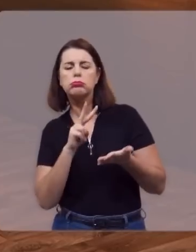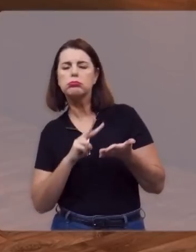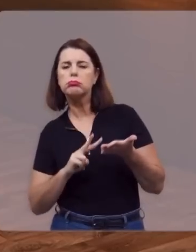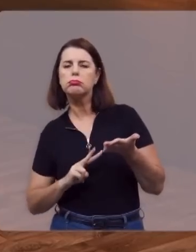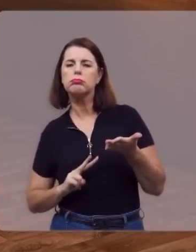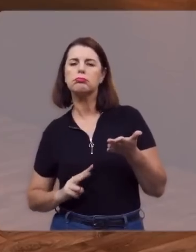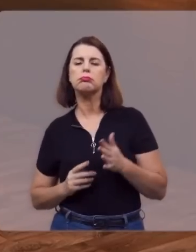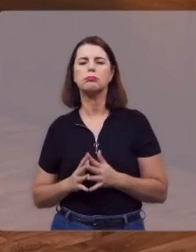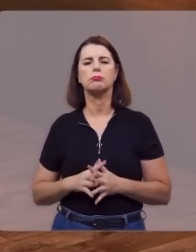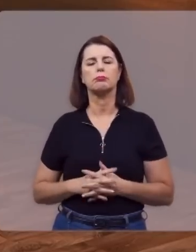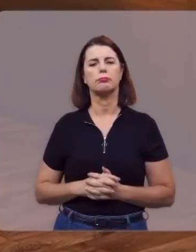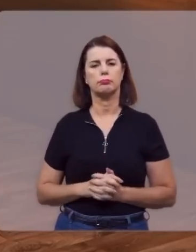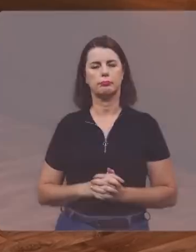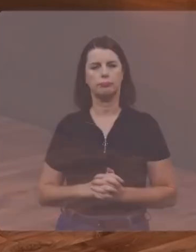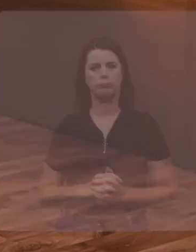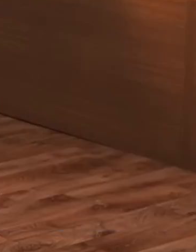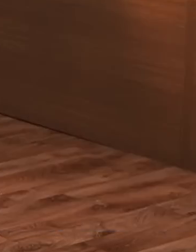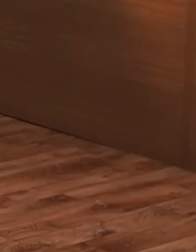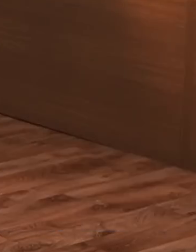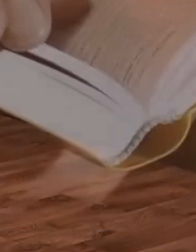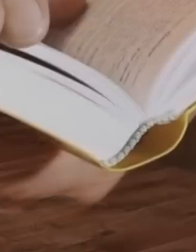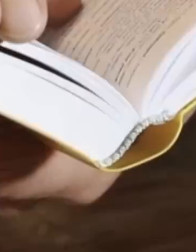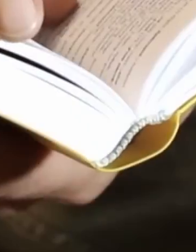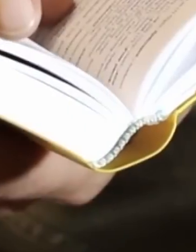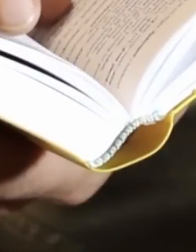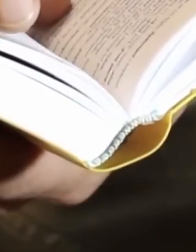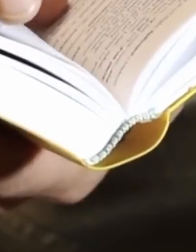ouvir a leitura deste texto.